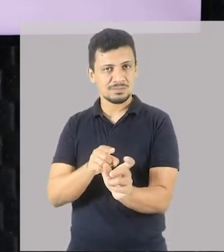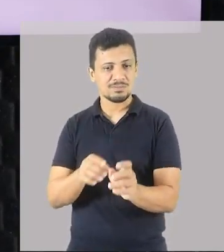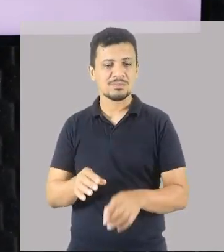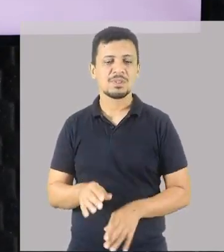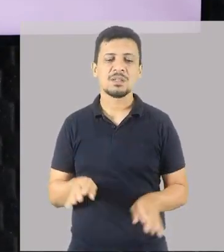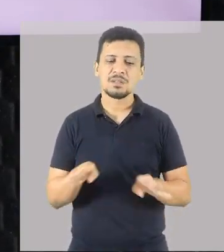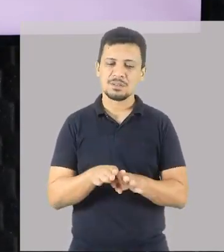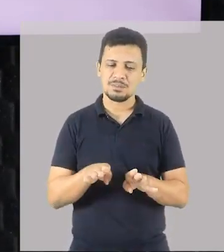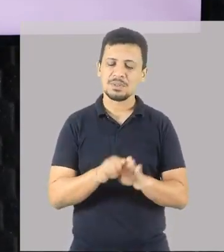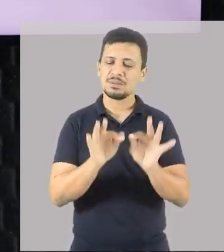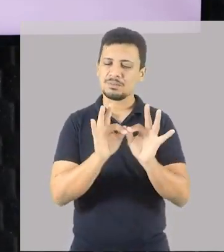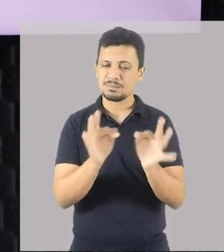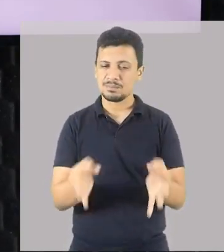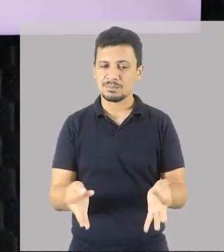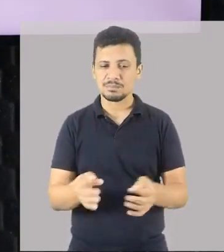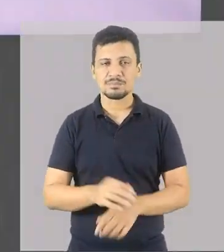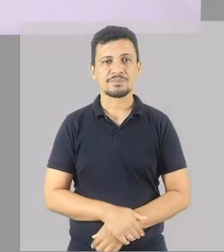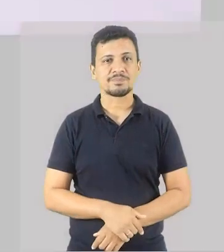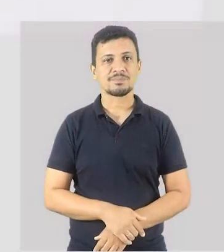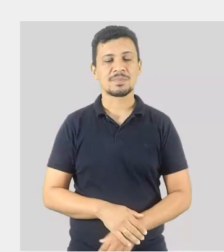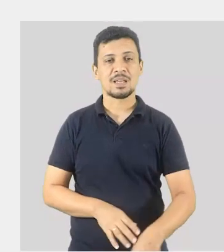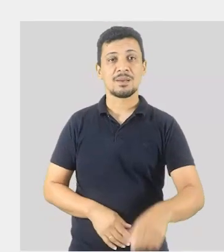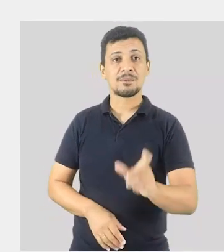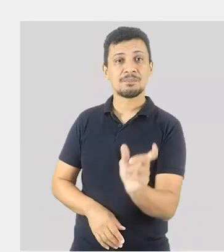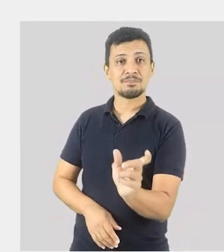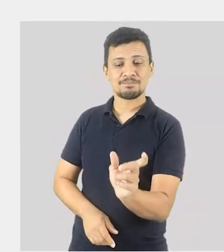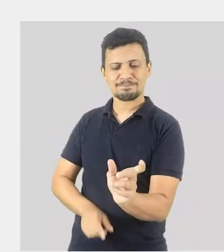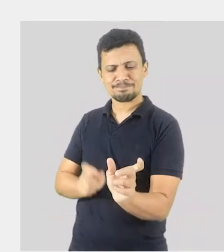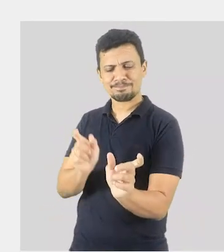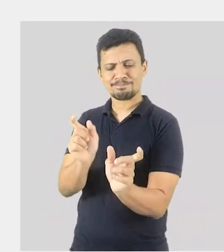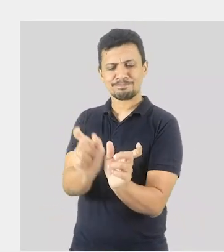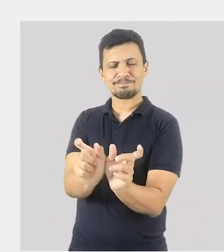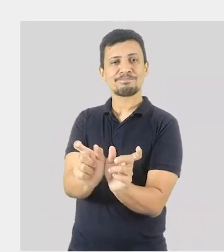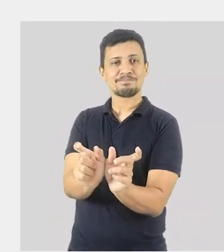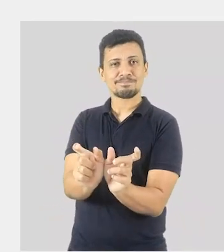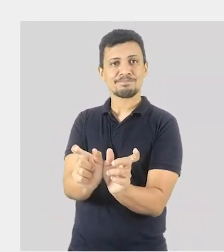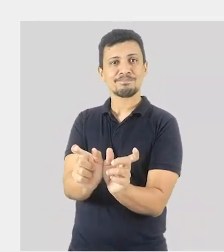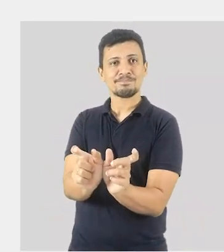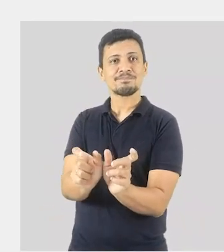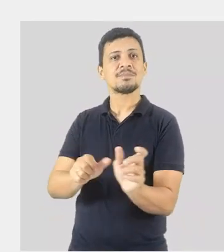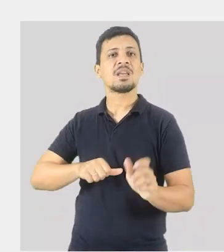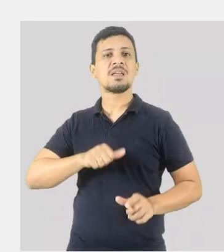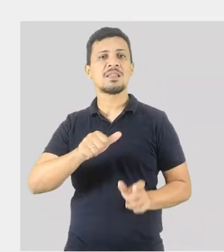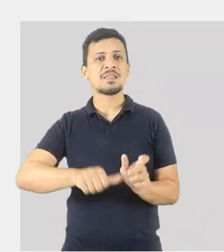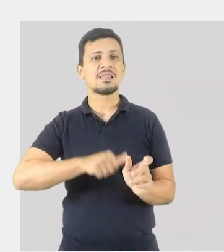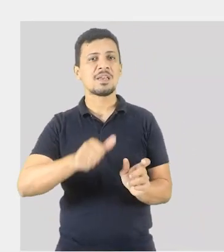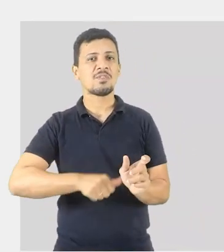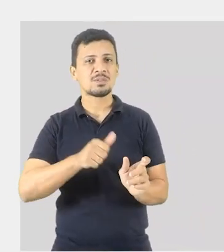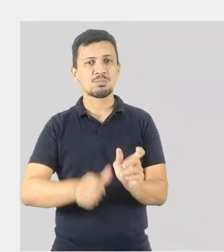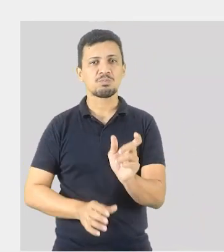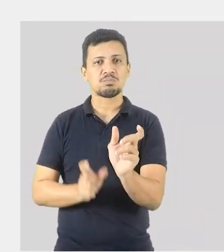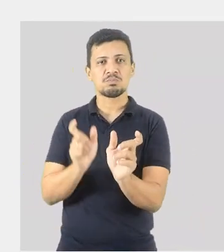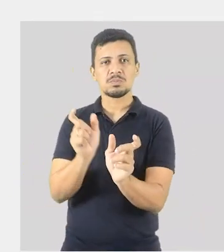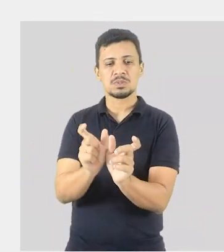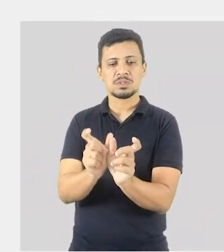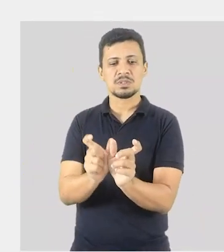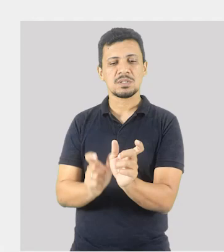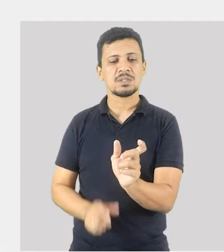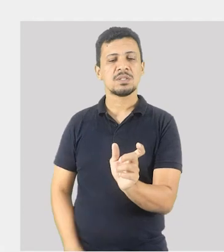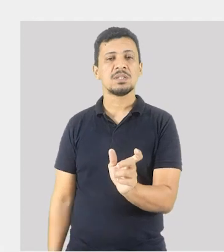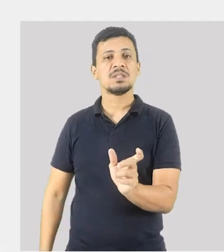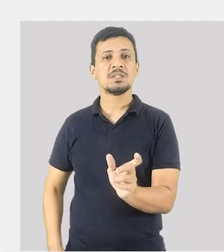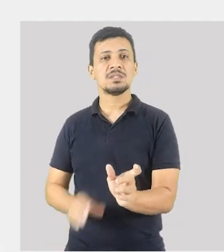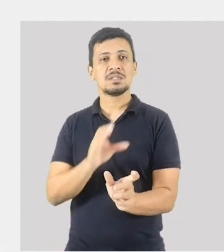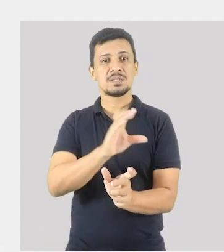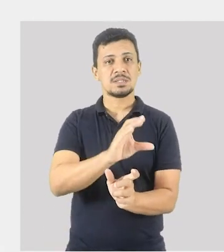dá para confundir. A derivação sufixal, eu acrescento o sufixo, certo? Por exemplo, ciumento vem de ciúme, eu